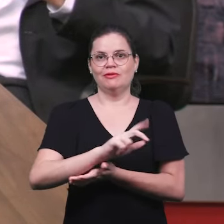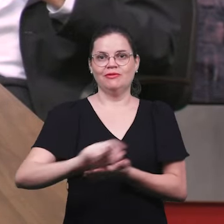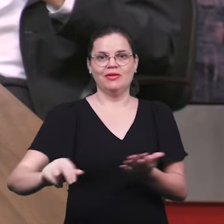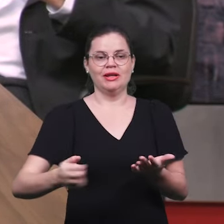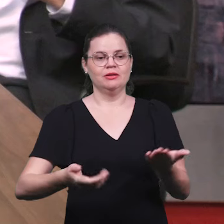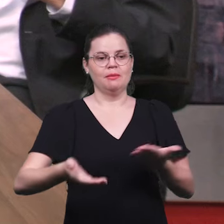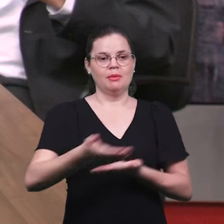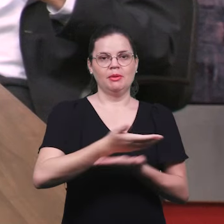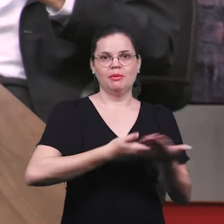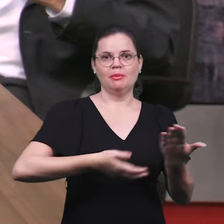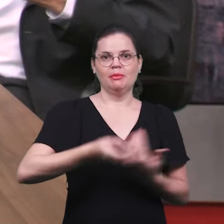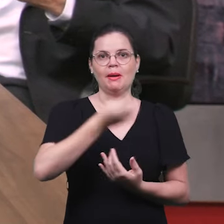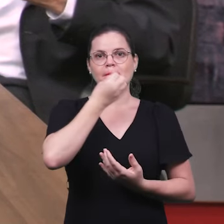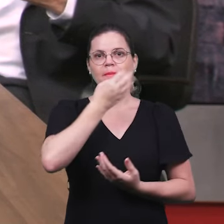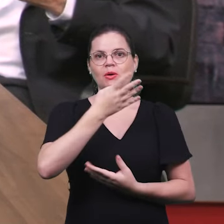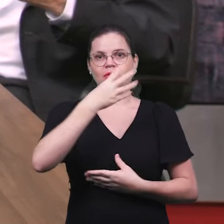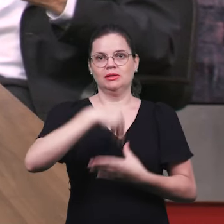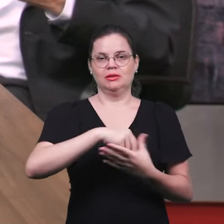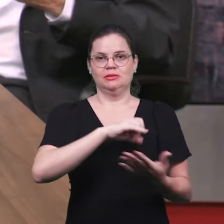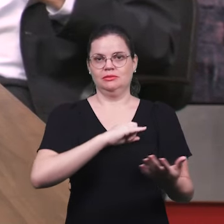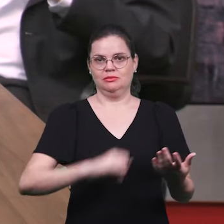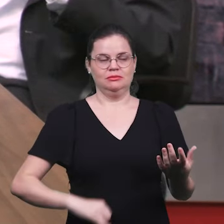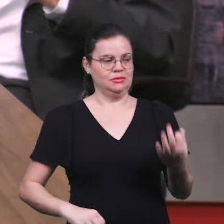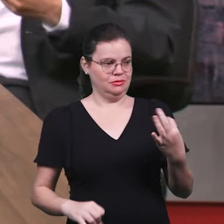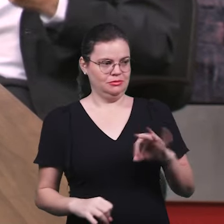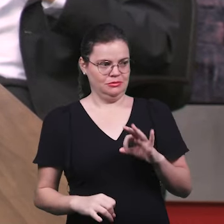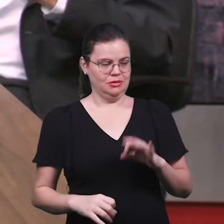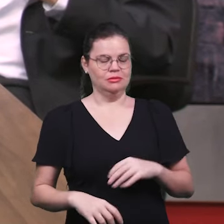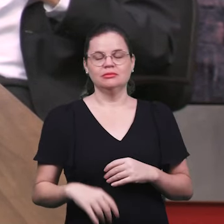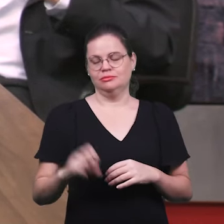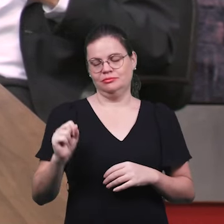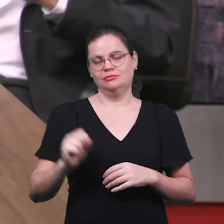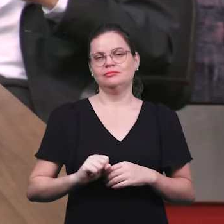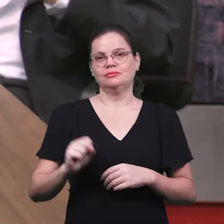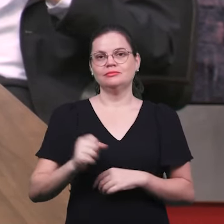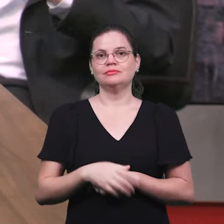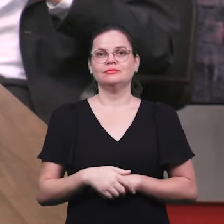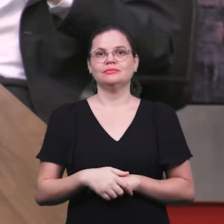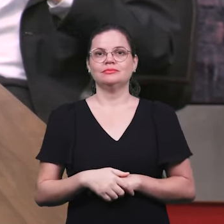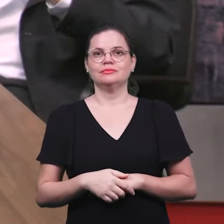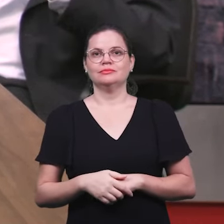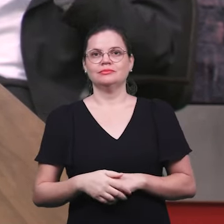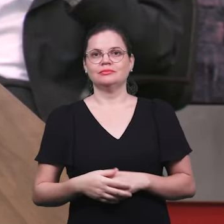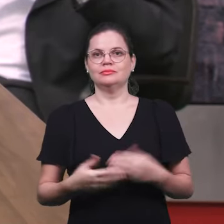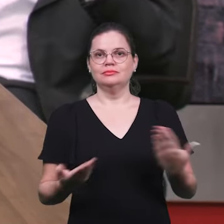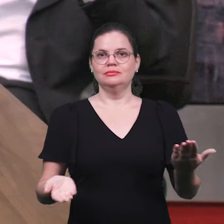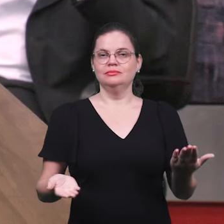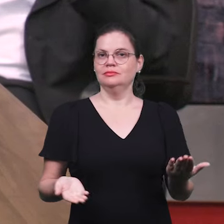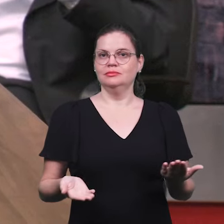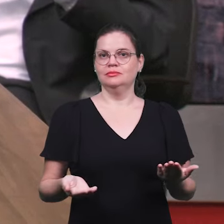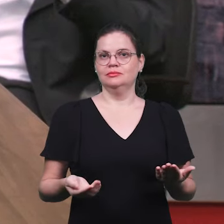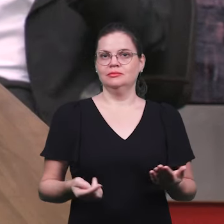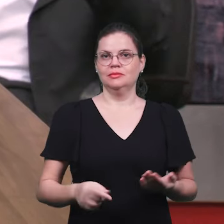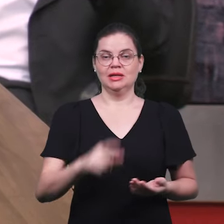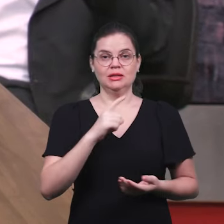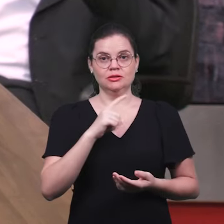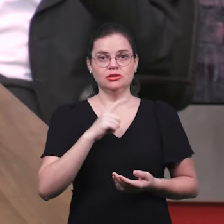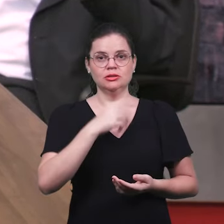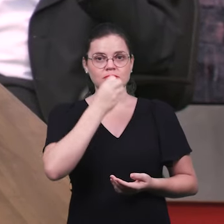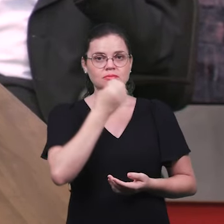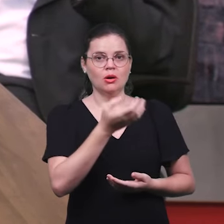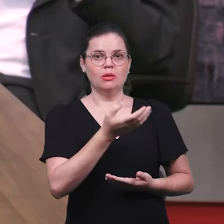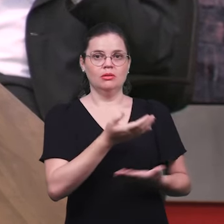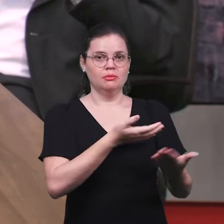império. Não foi isso? Exatamente. Tinham boa relação. Então, tinham bispos que conversavam bem